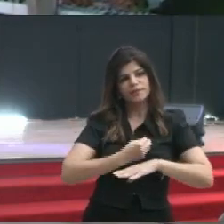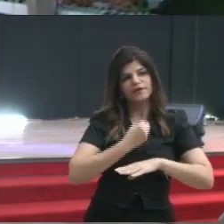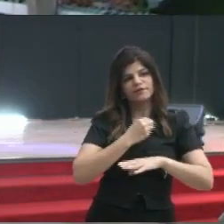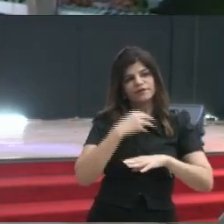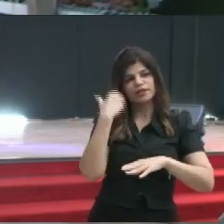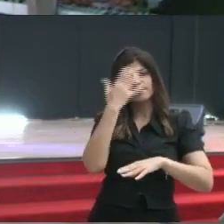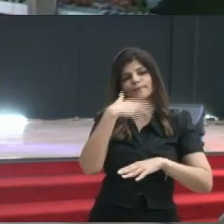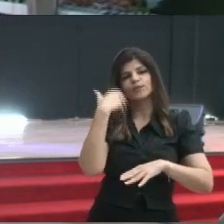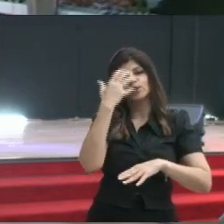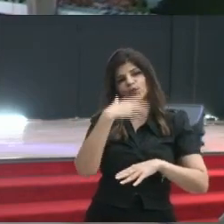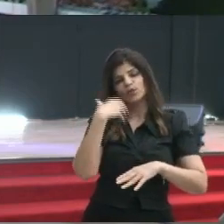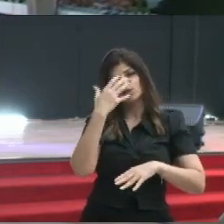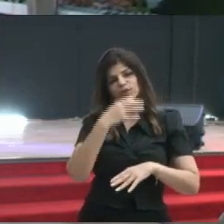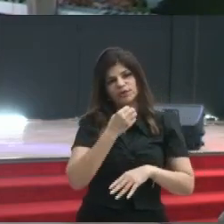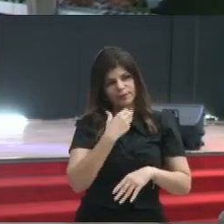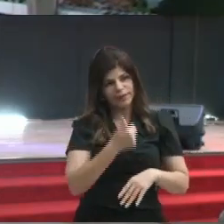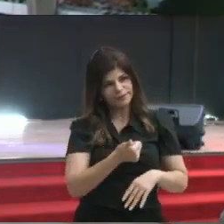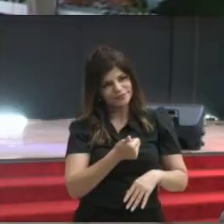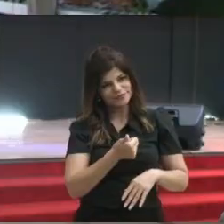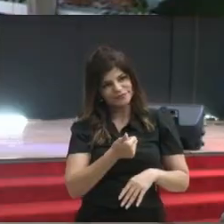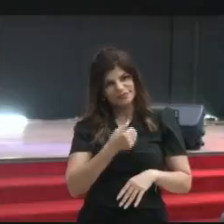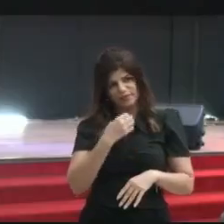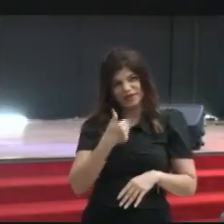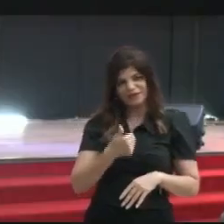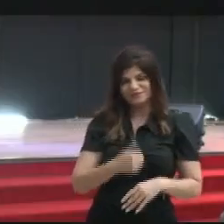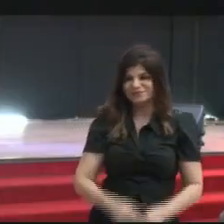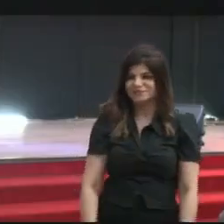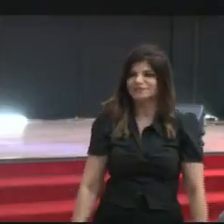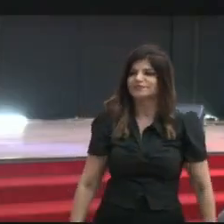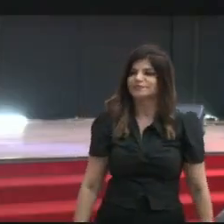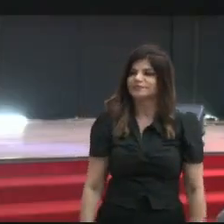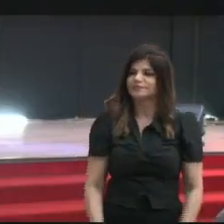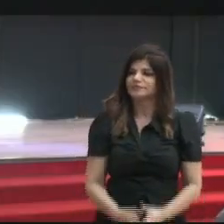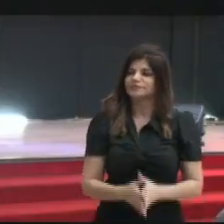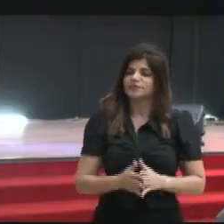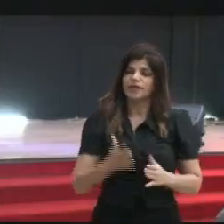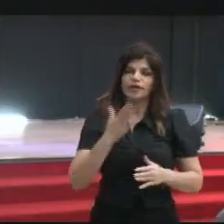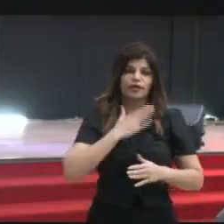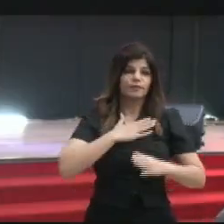Aleluia. Minha casa, lugar